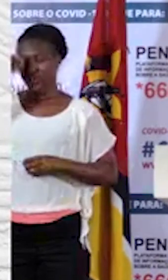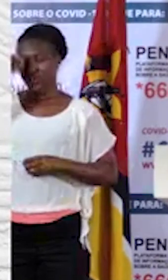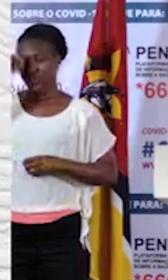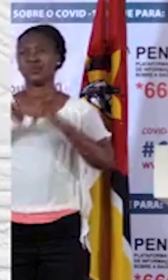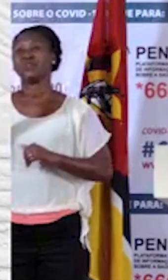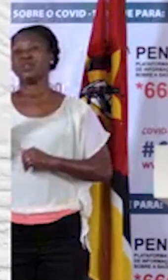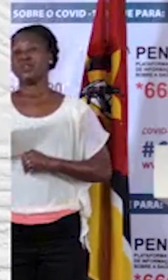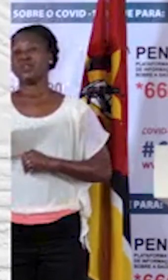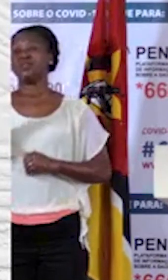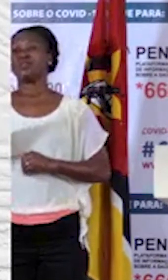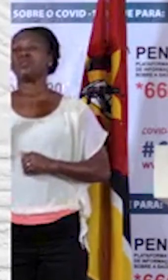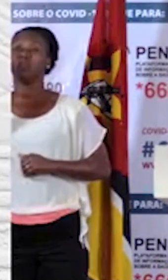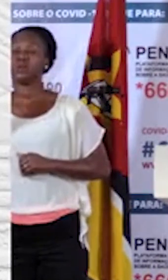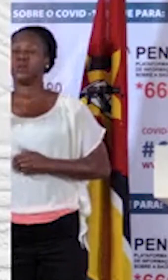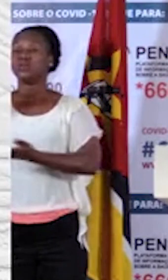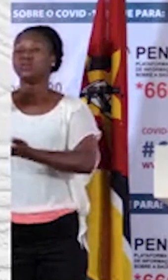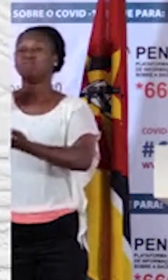da cidade de Maputo.